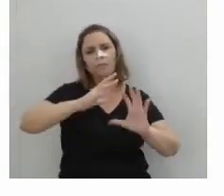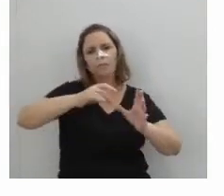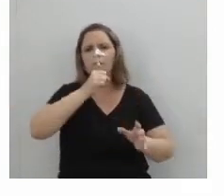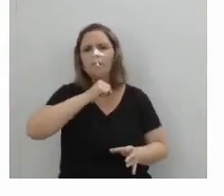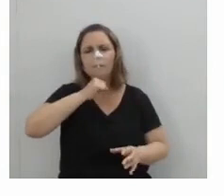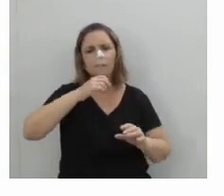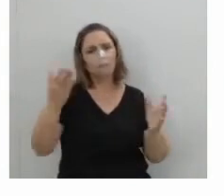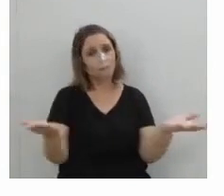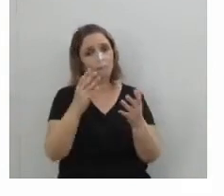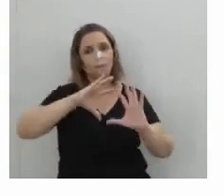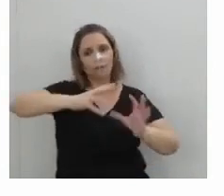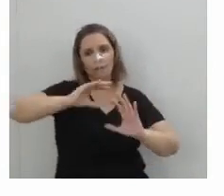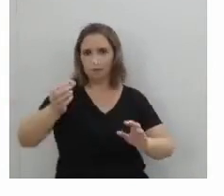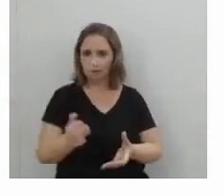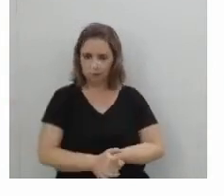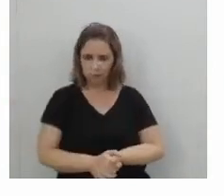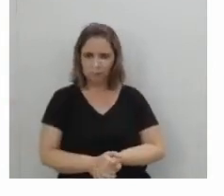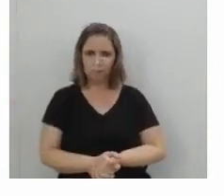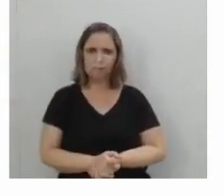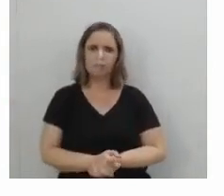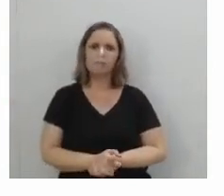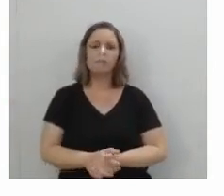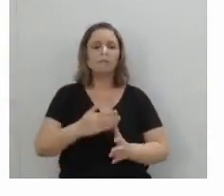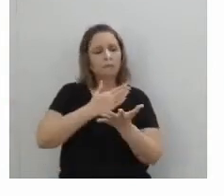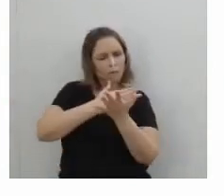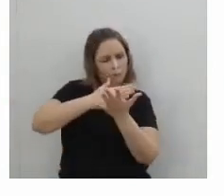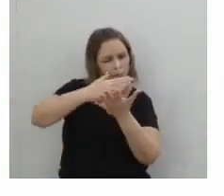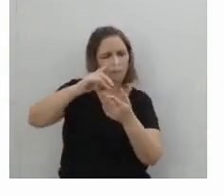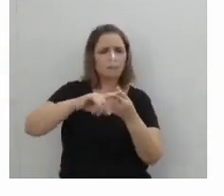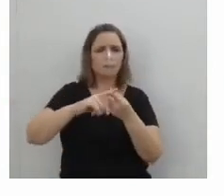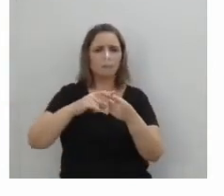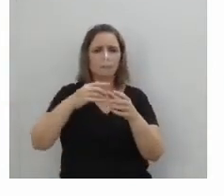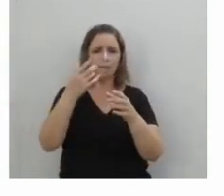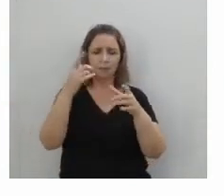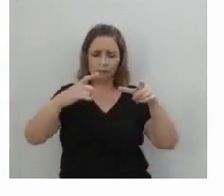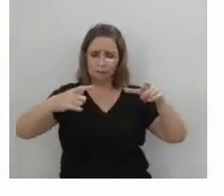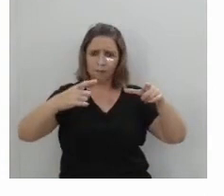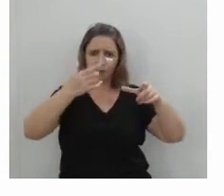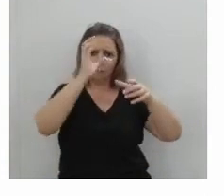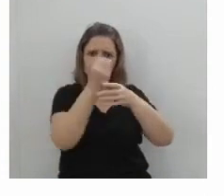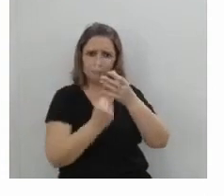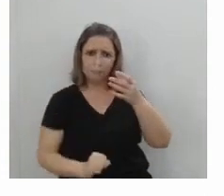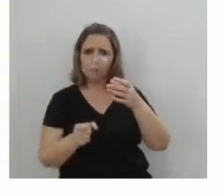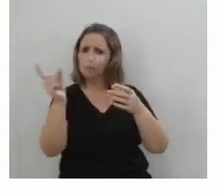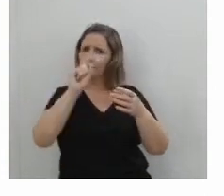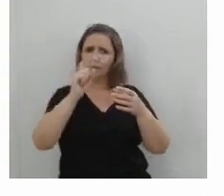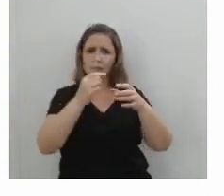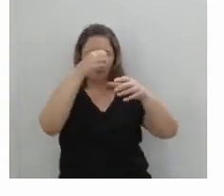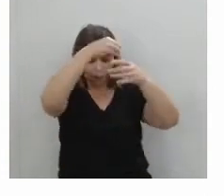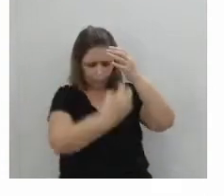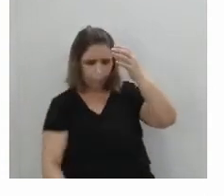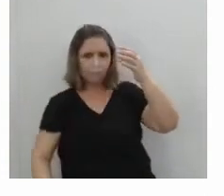e a bola atual que vocês costumam utilizar. No início também, o cesto de basquete ele não era furado. Então,